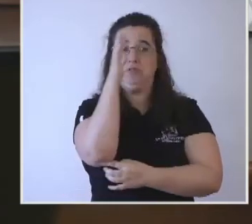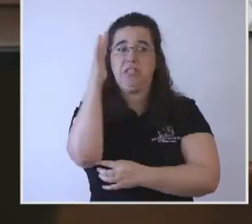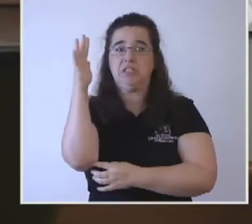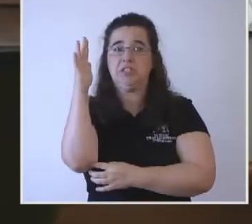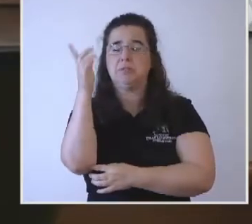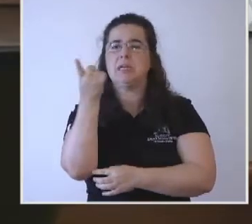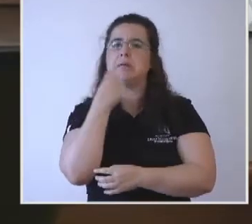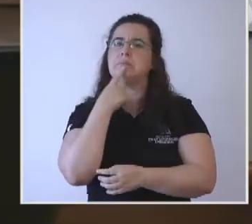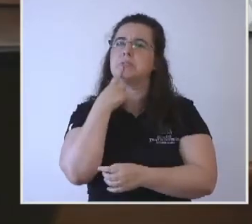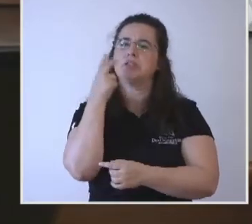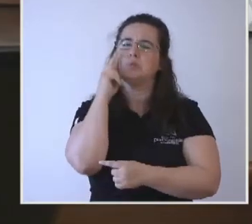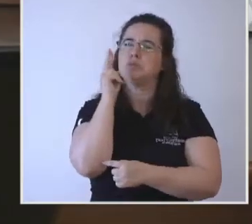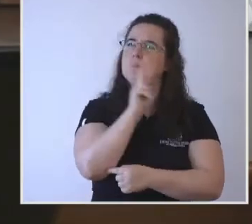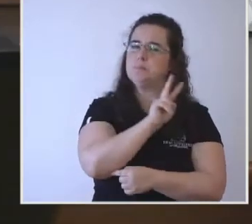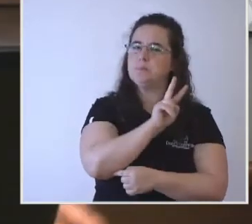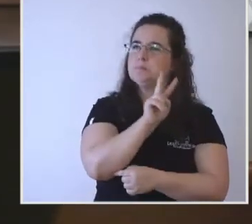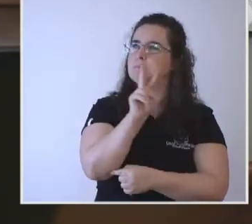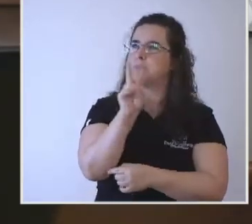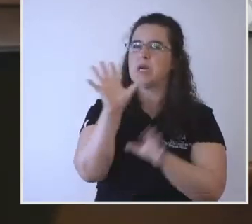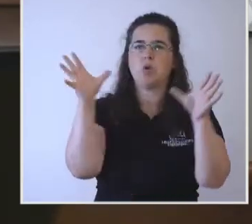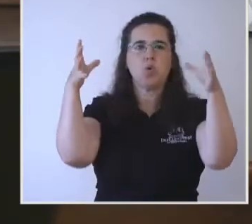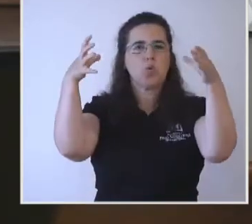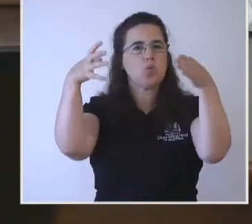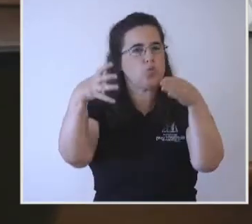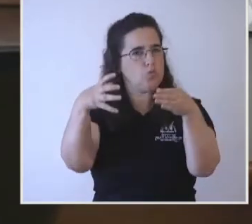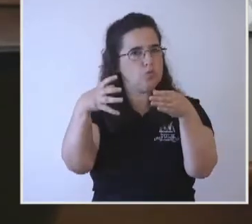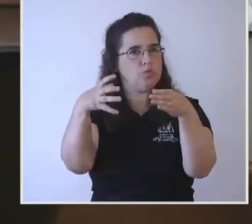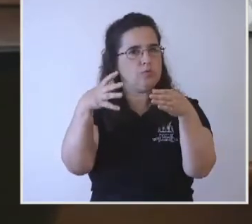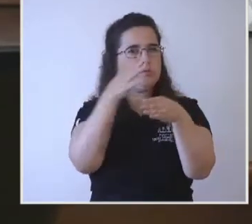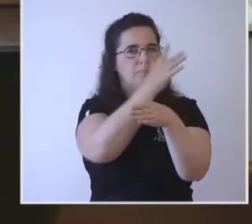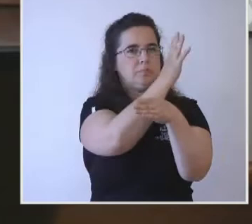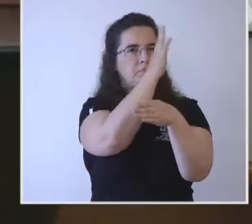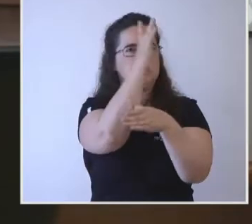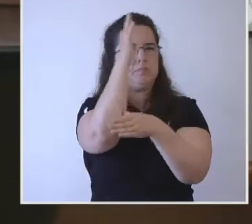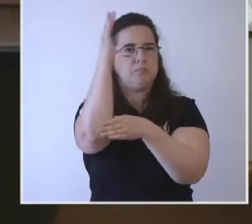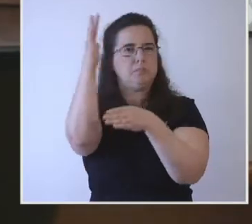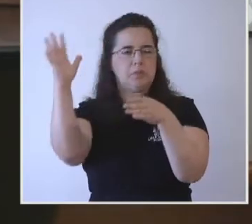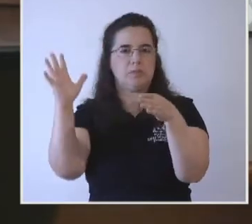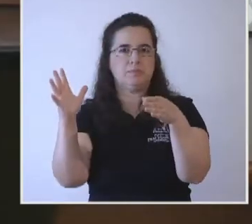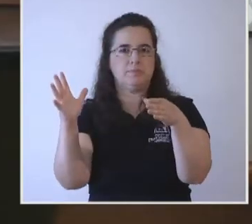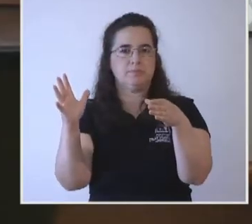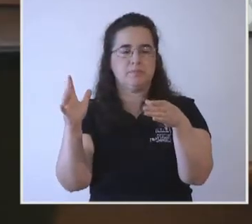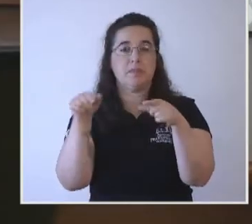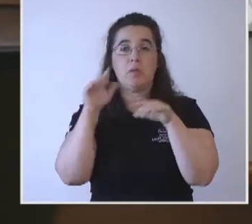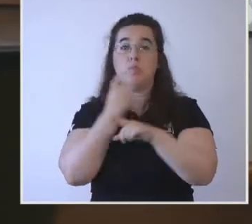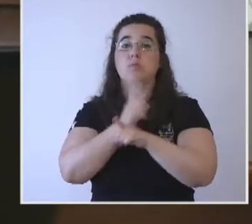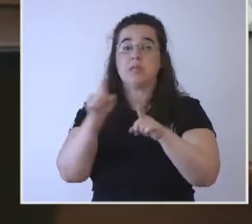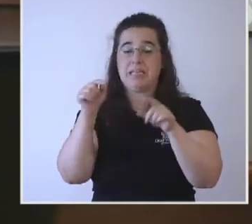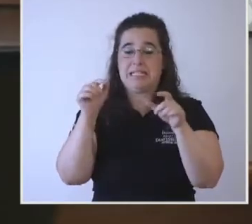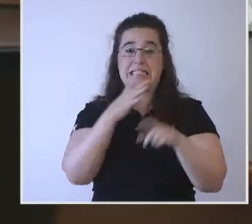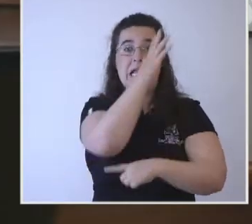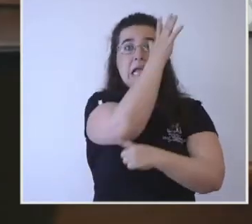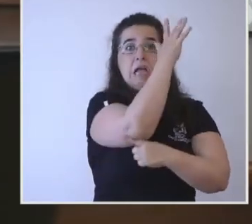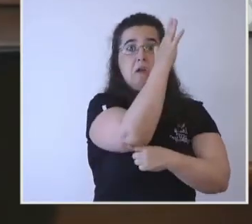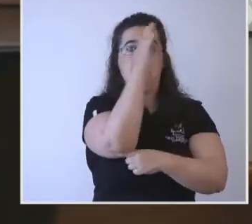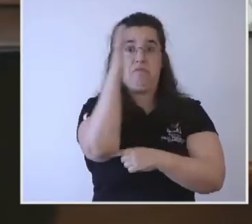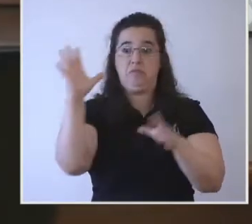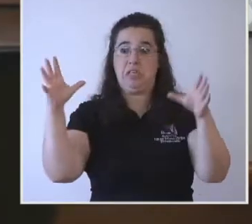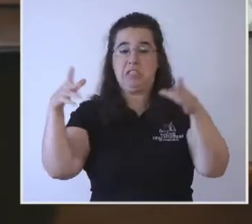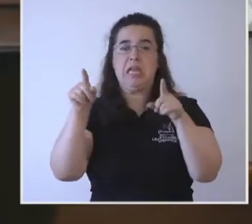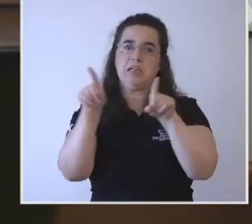é preciso olhá-la também no conjunto. Porque esta floresta imensa da